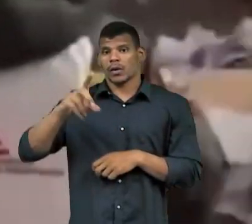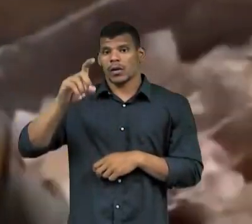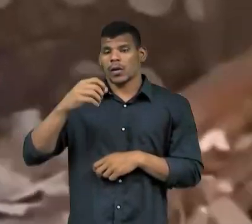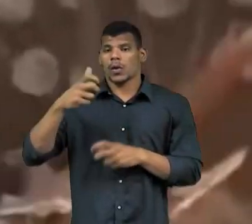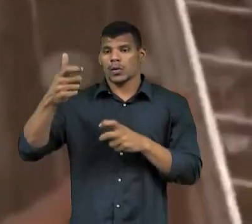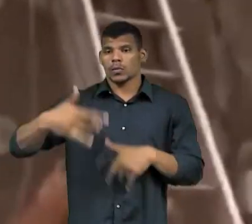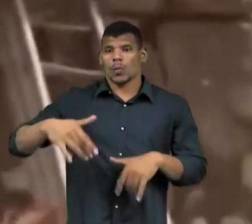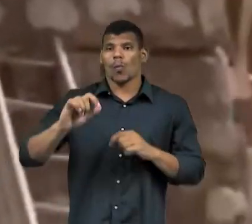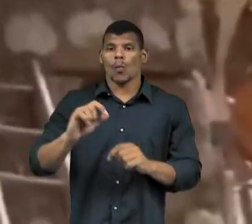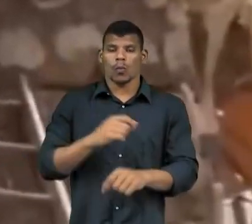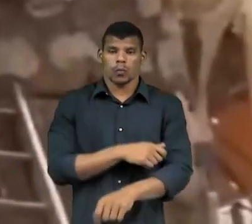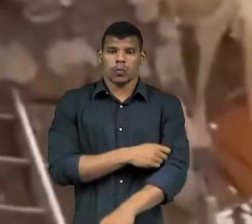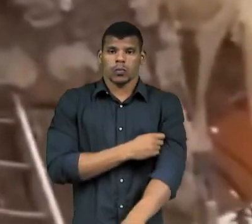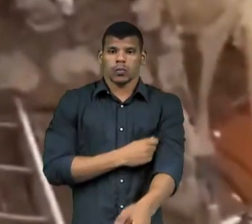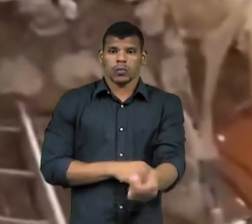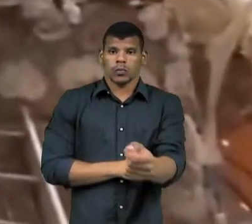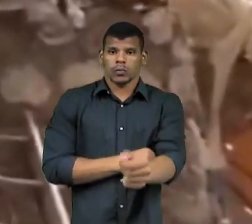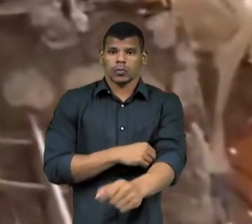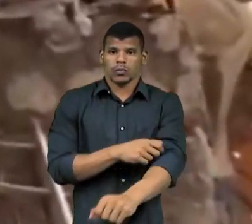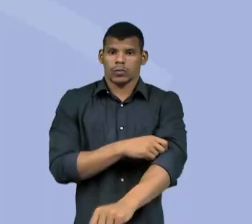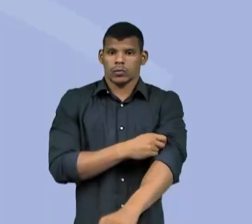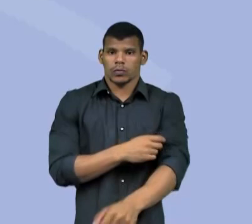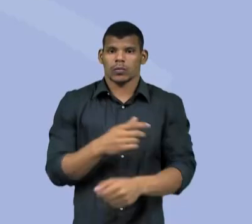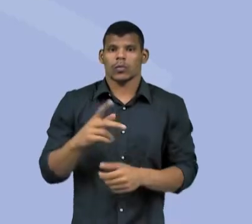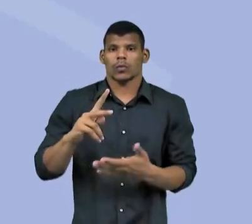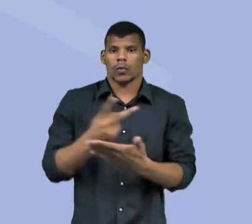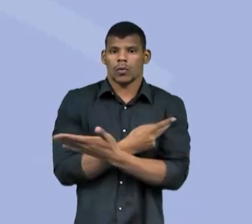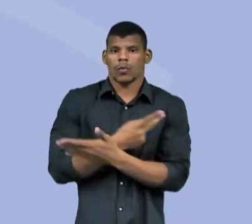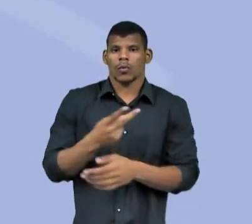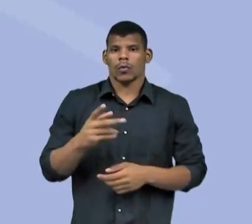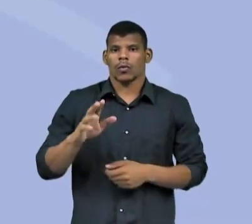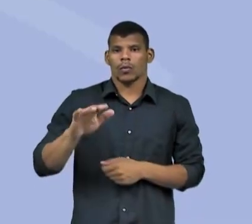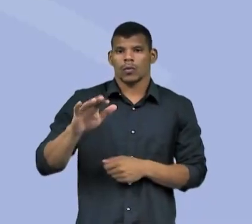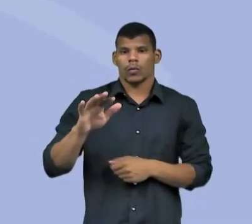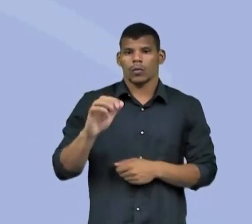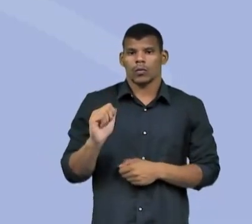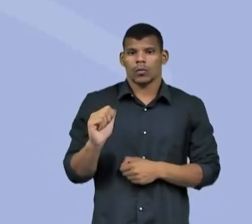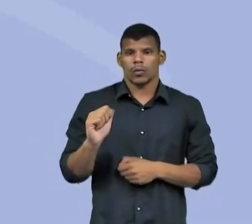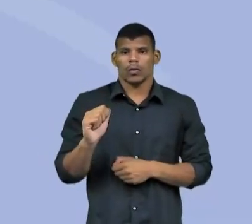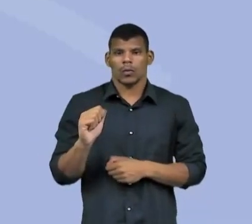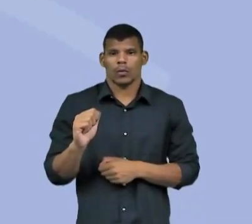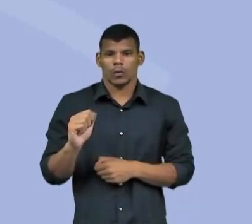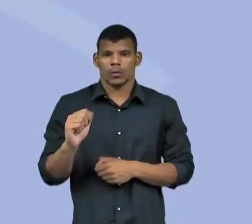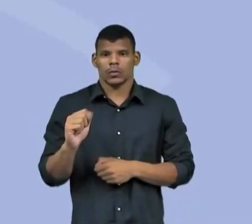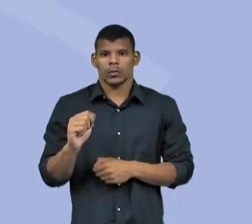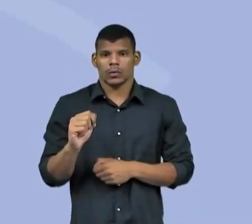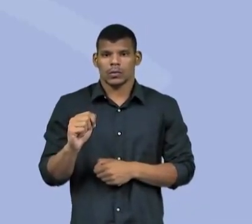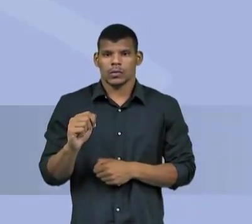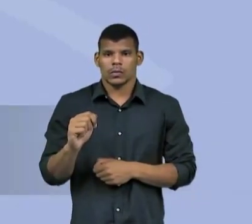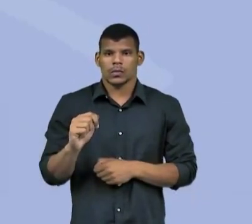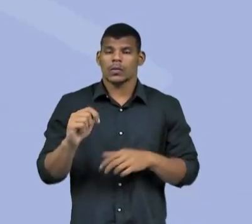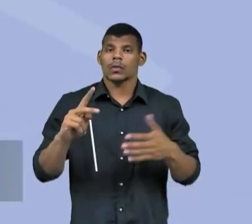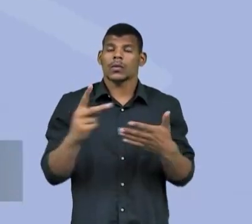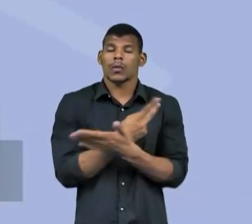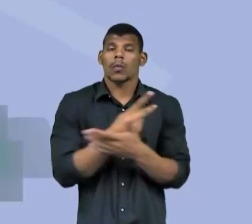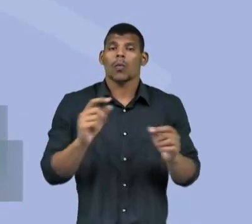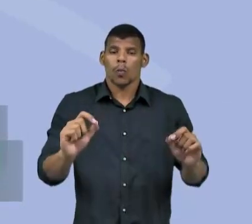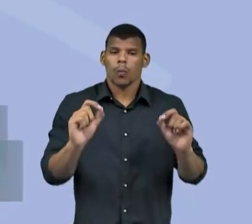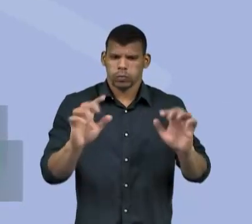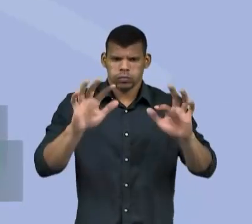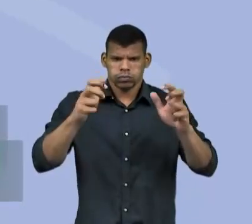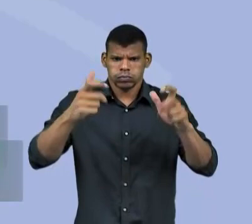digital ocorre por meio das fake news. É a famosa cortina de fumaça. O que é que tem que acontecer? O que é que tem que ser